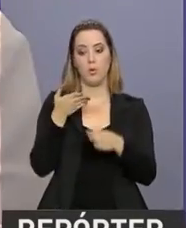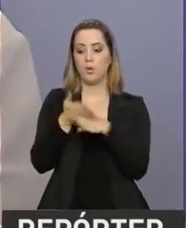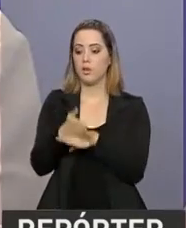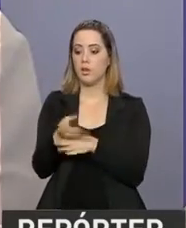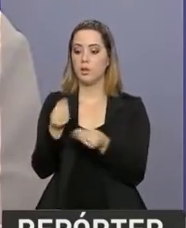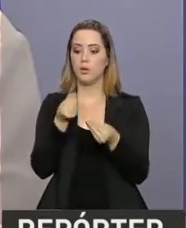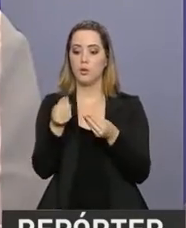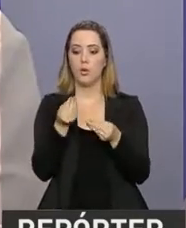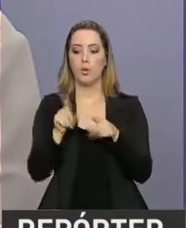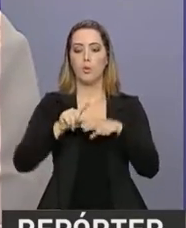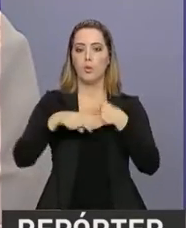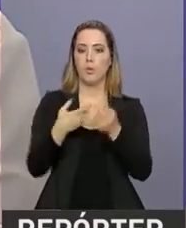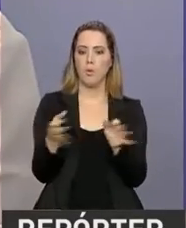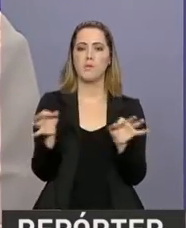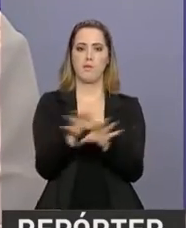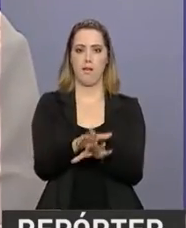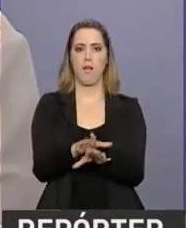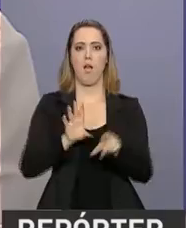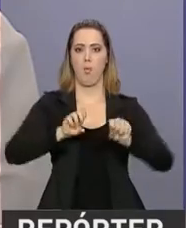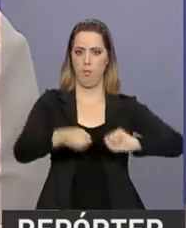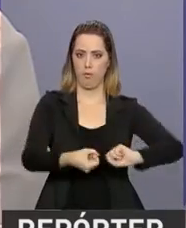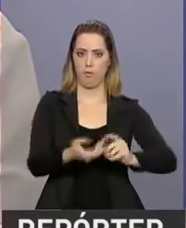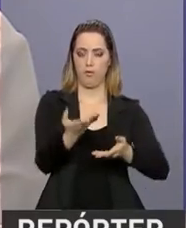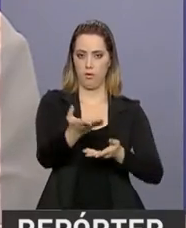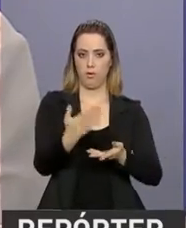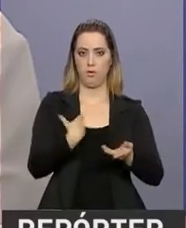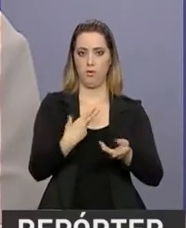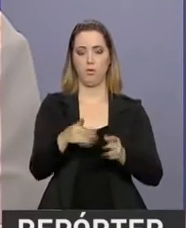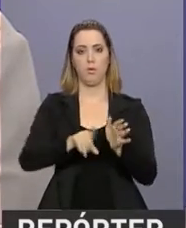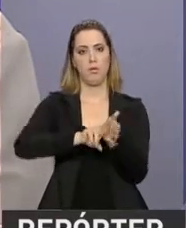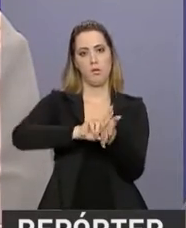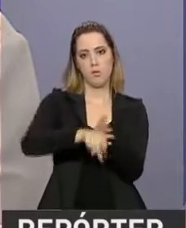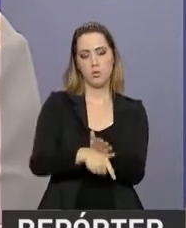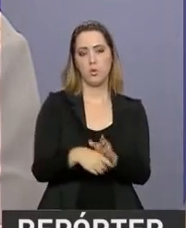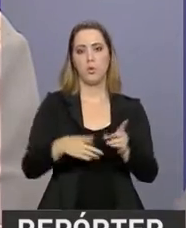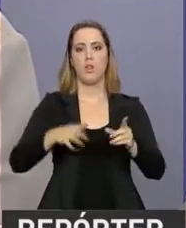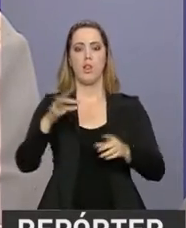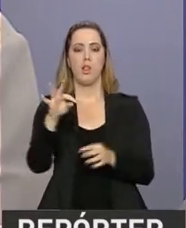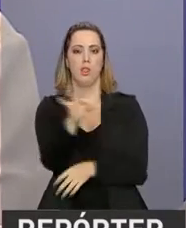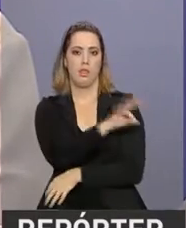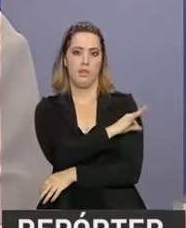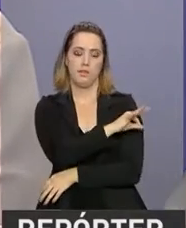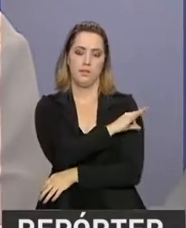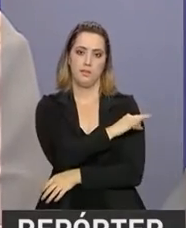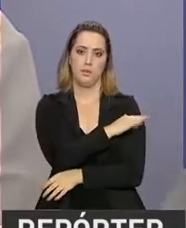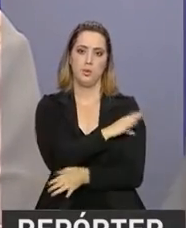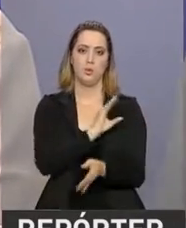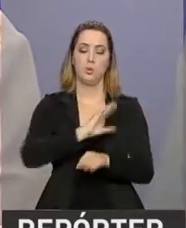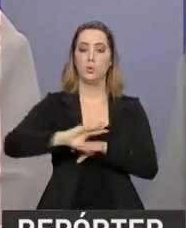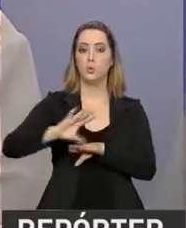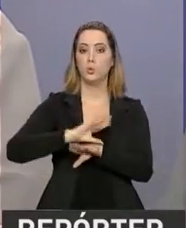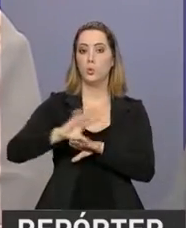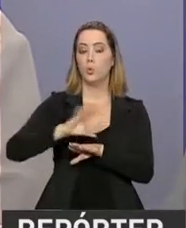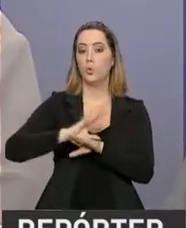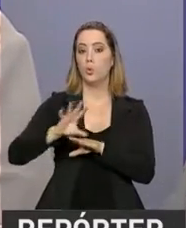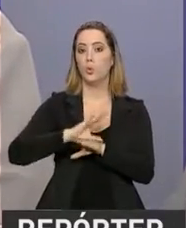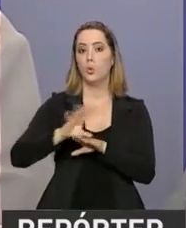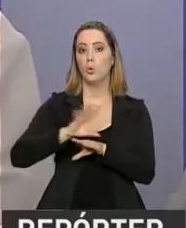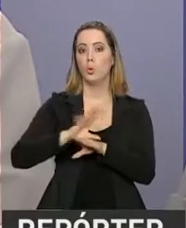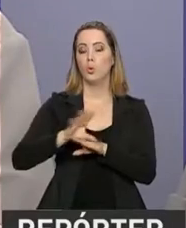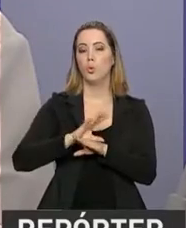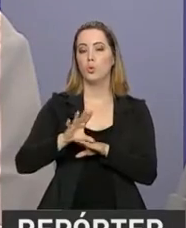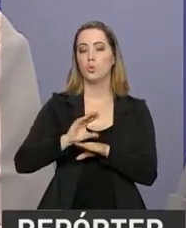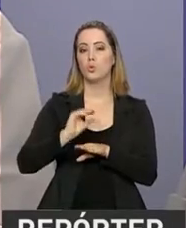temos agregado ao ensino médio educação técnica com os locacionais evidentemente que a gente vai